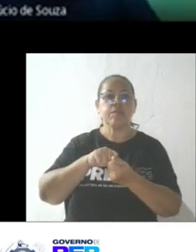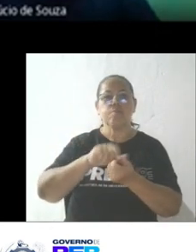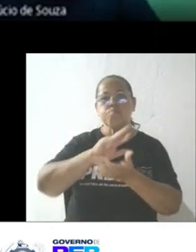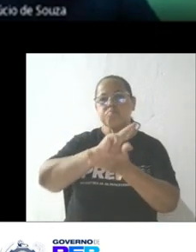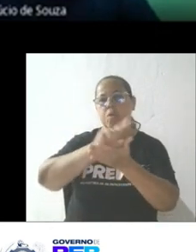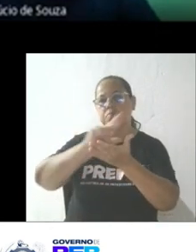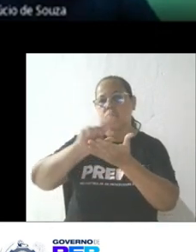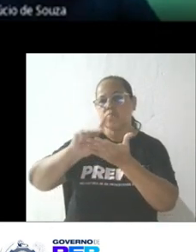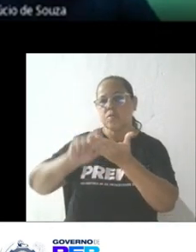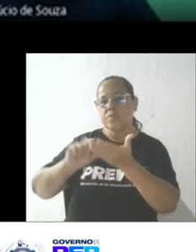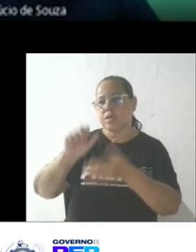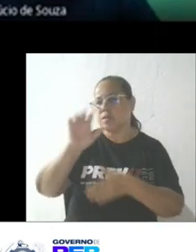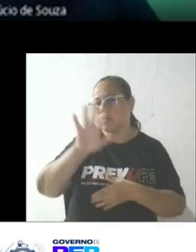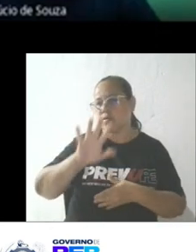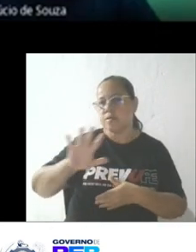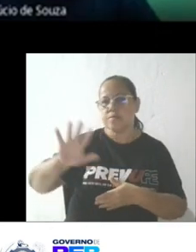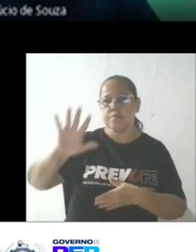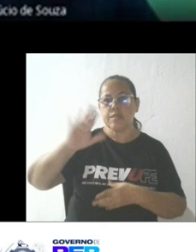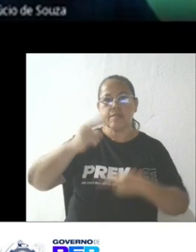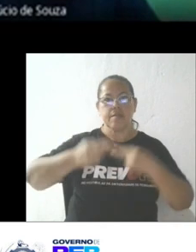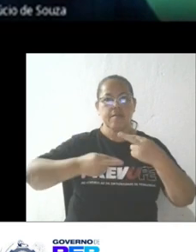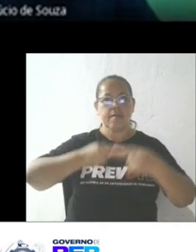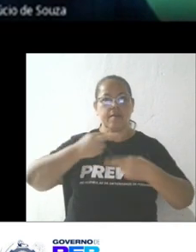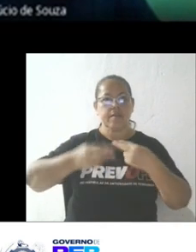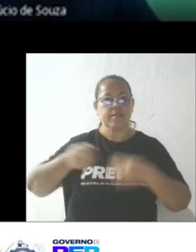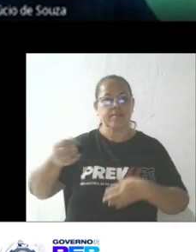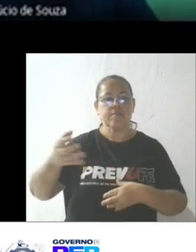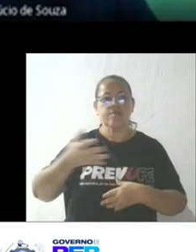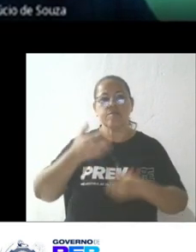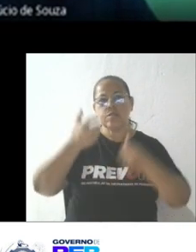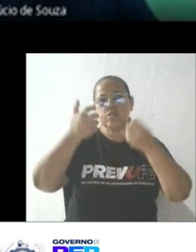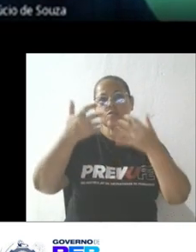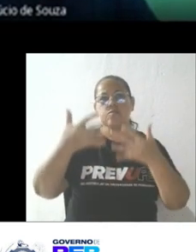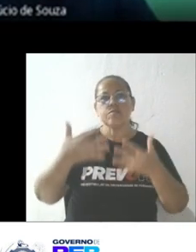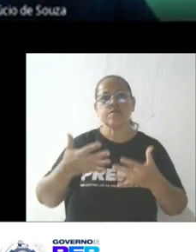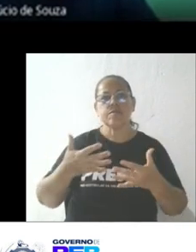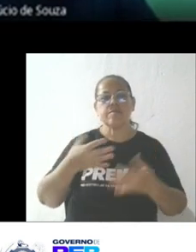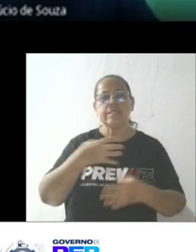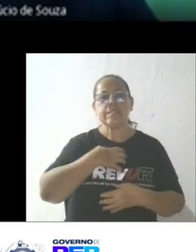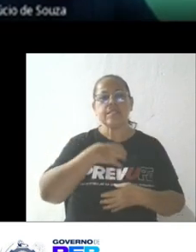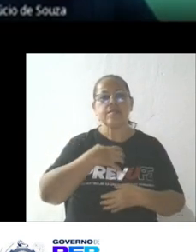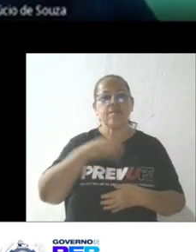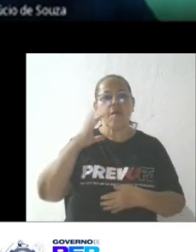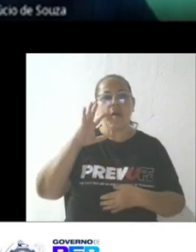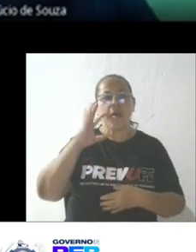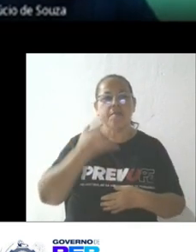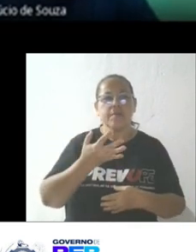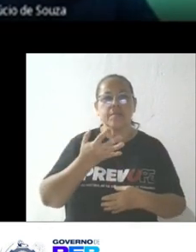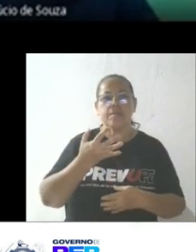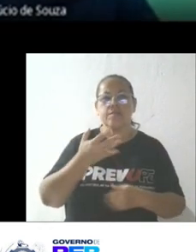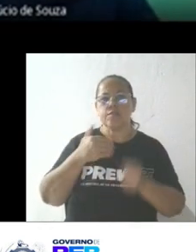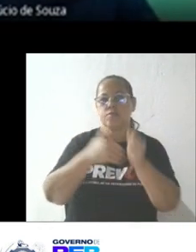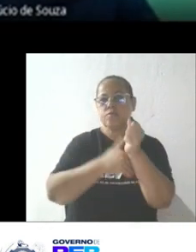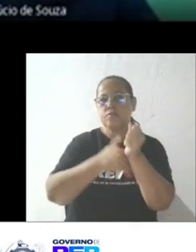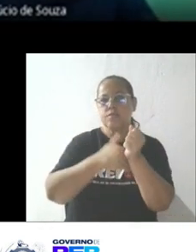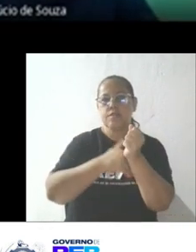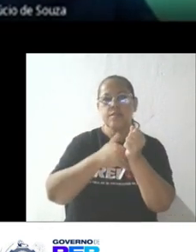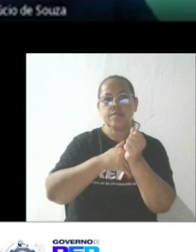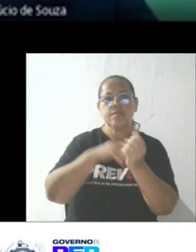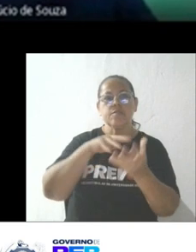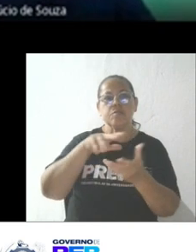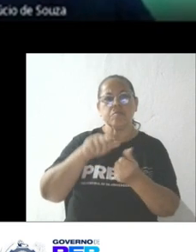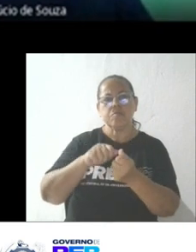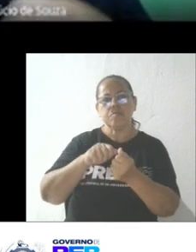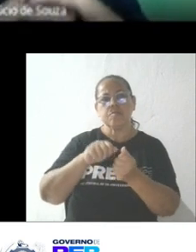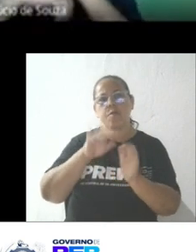a renascença exprimiu que ela precedia das ameaças e do segredo do mundo é um texto de Michel Foucault na